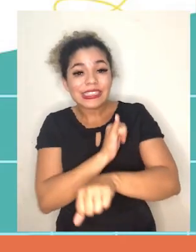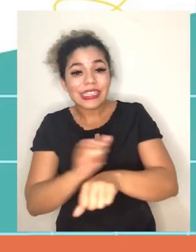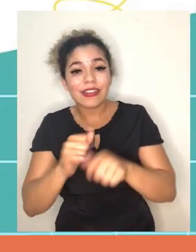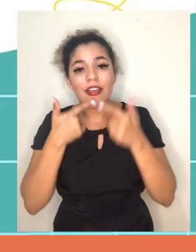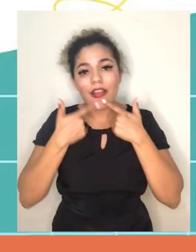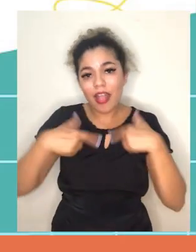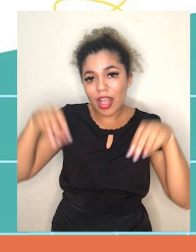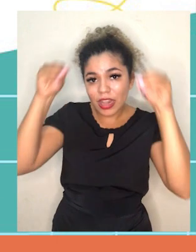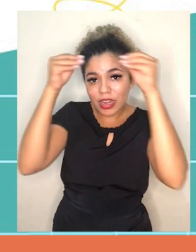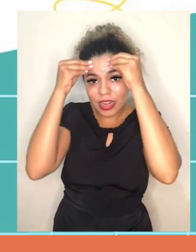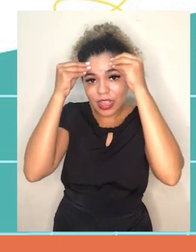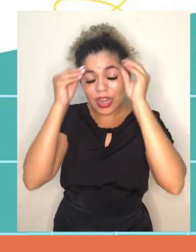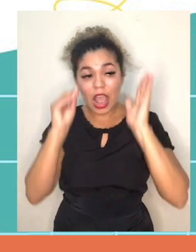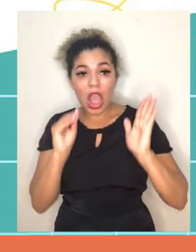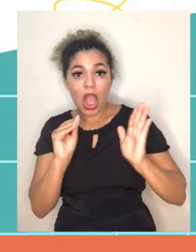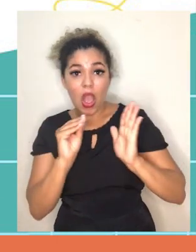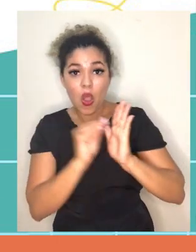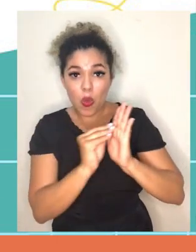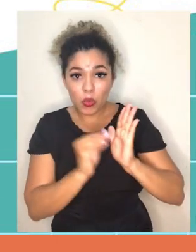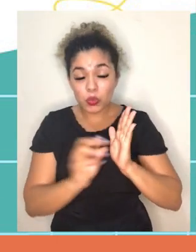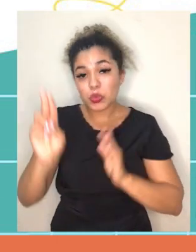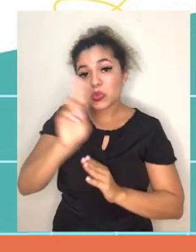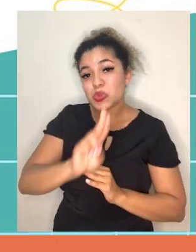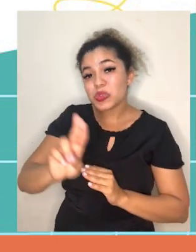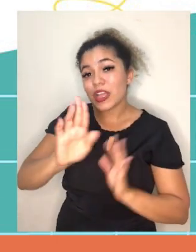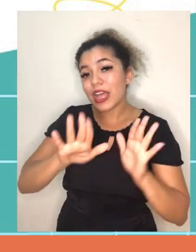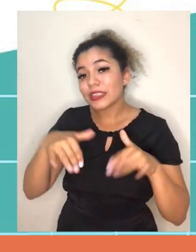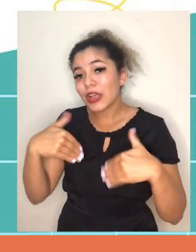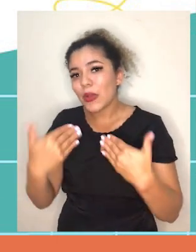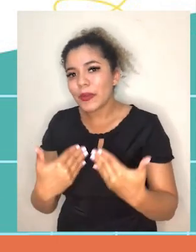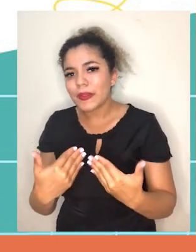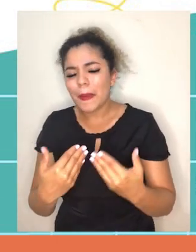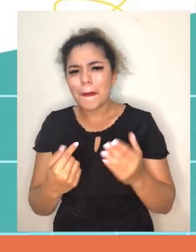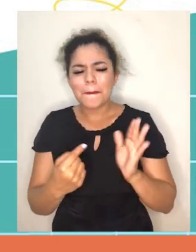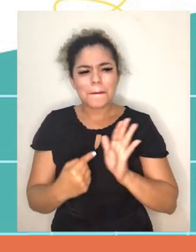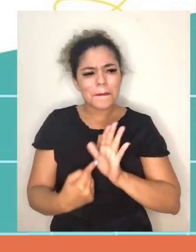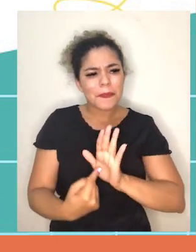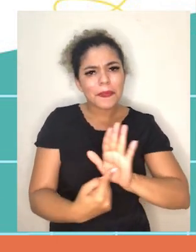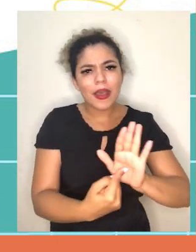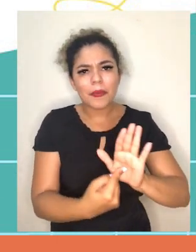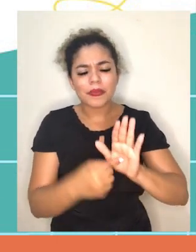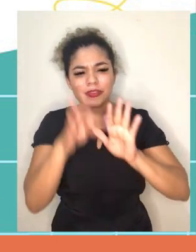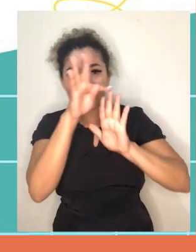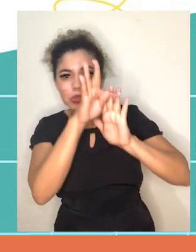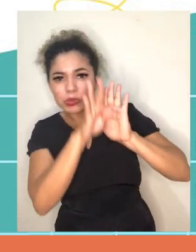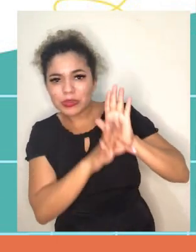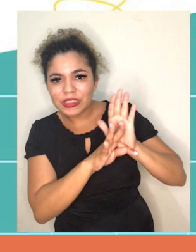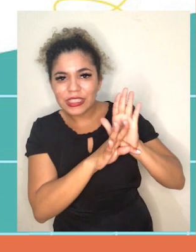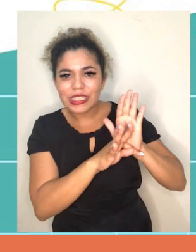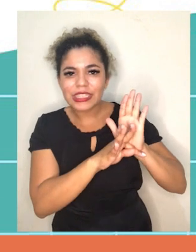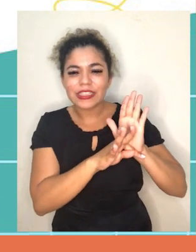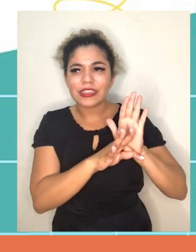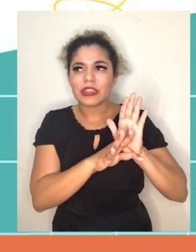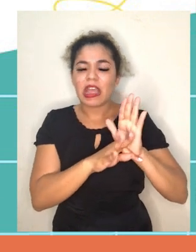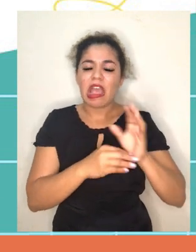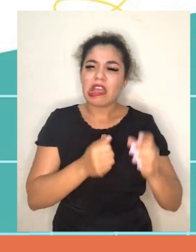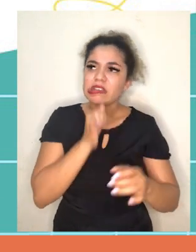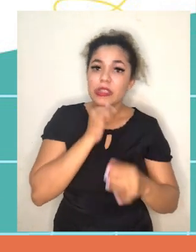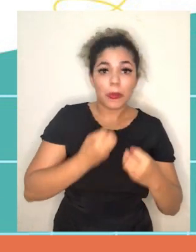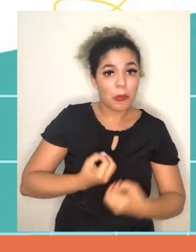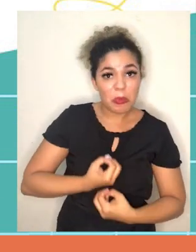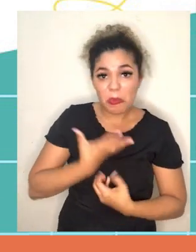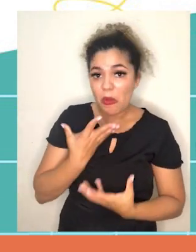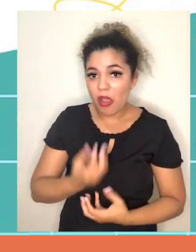figuras de linguagem, elas são empregadas justamente para deixar o texto, seja